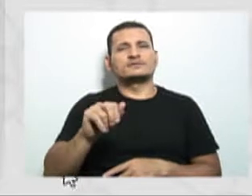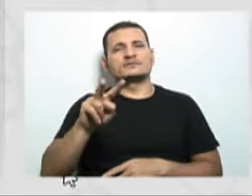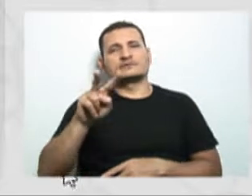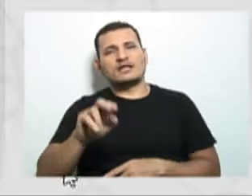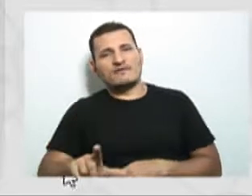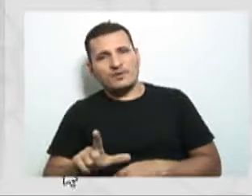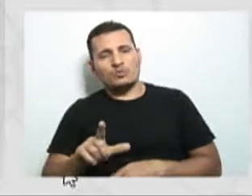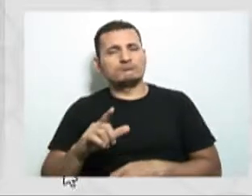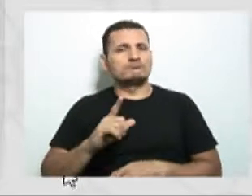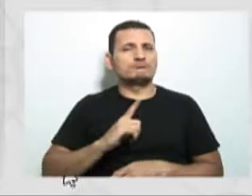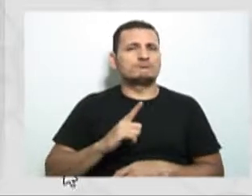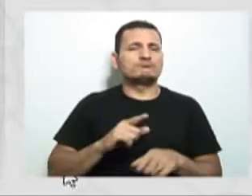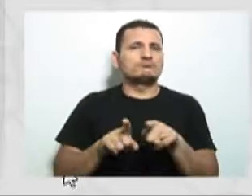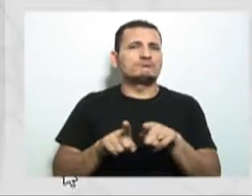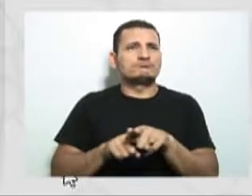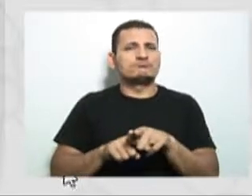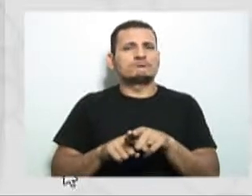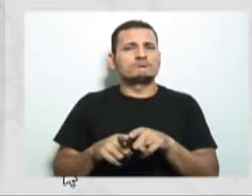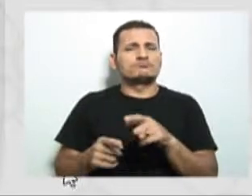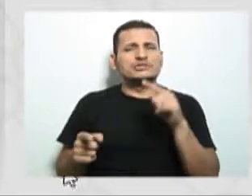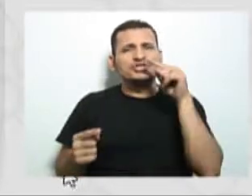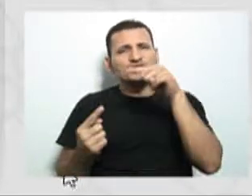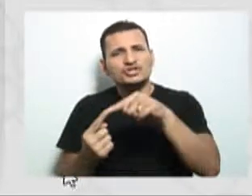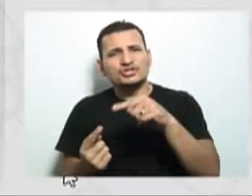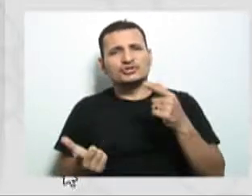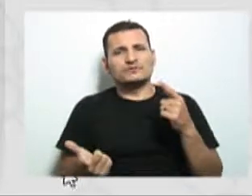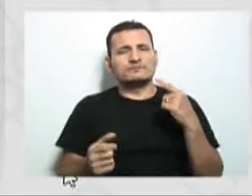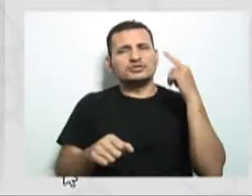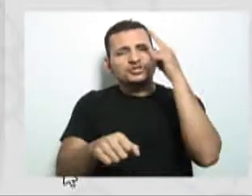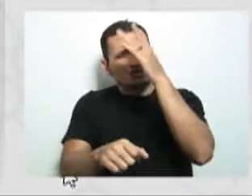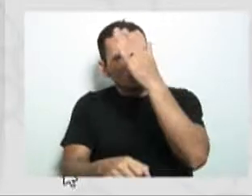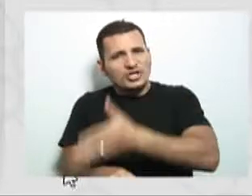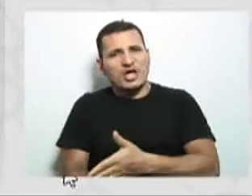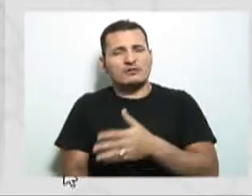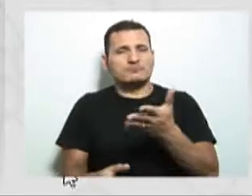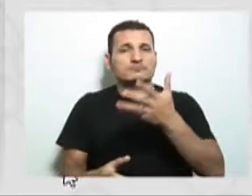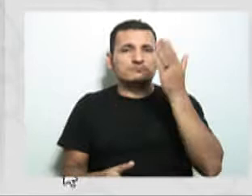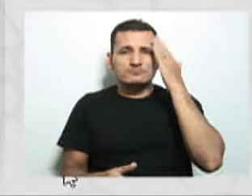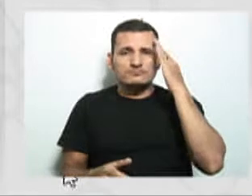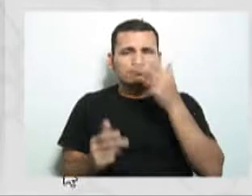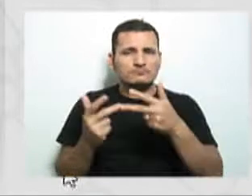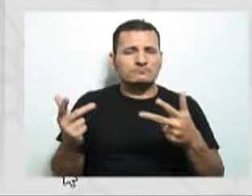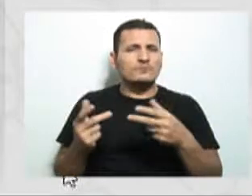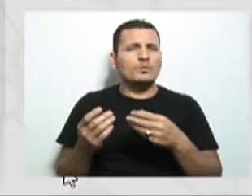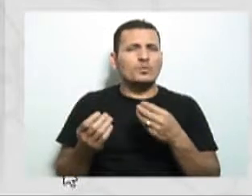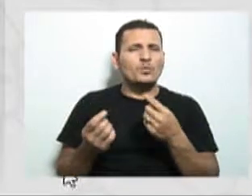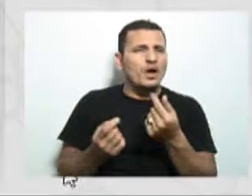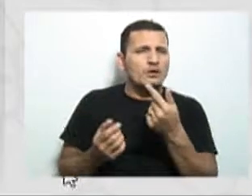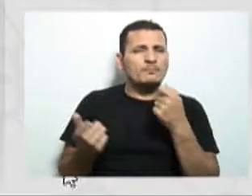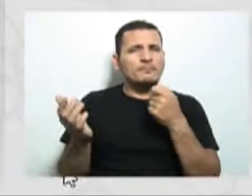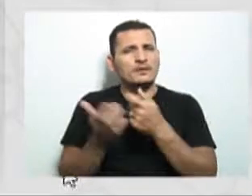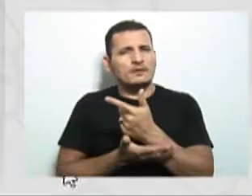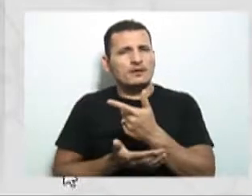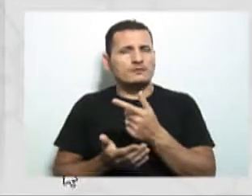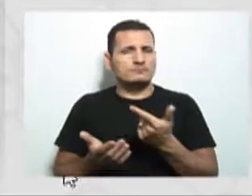chão, parece muito lá com assertivo, não é? Quer saber das coisas, o quanto ele pode pagar, com certeza ele já vem com